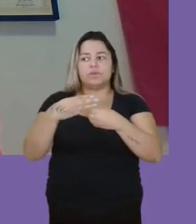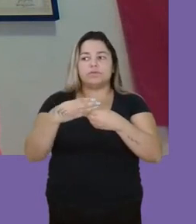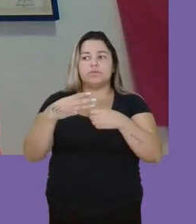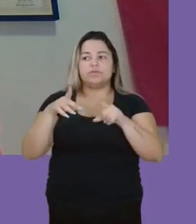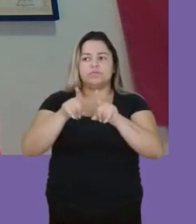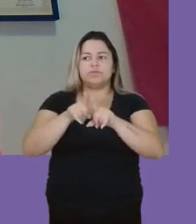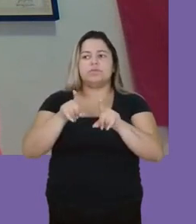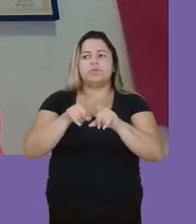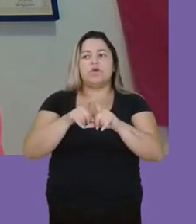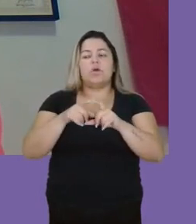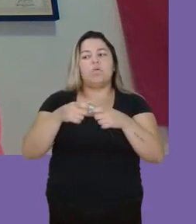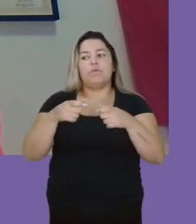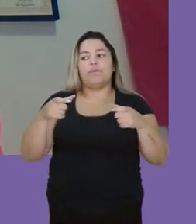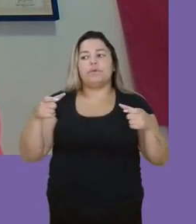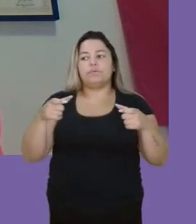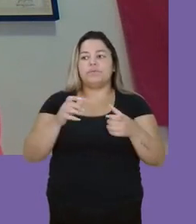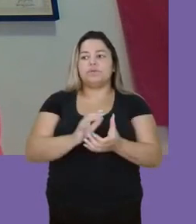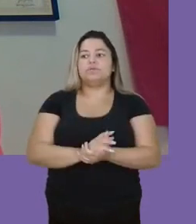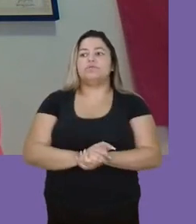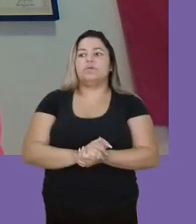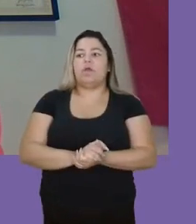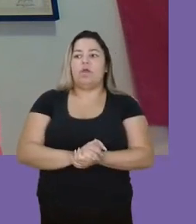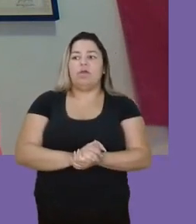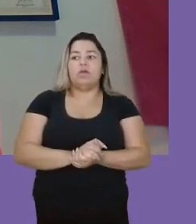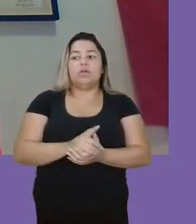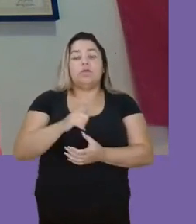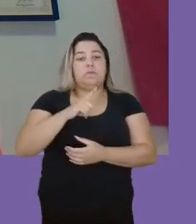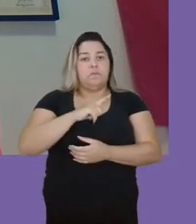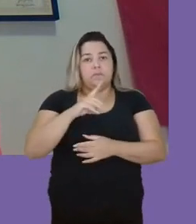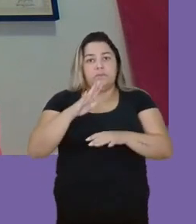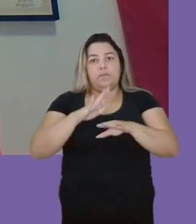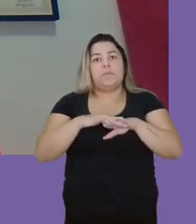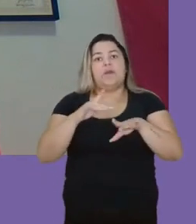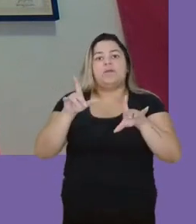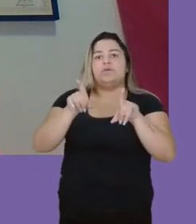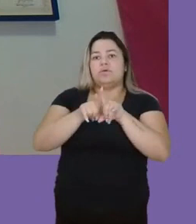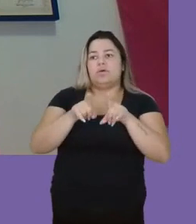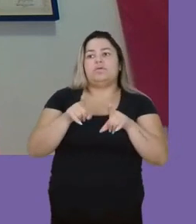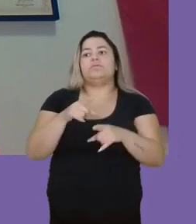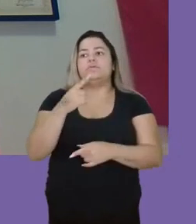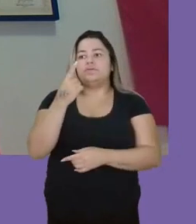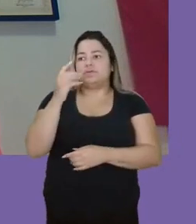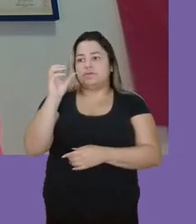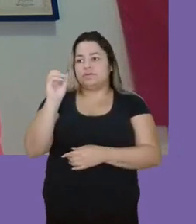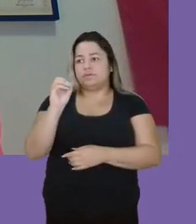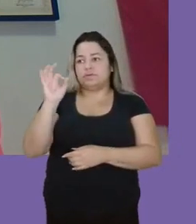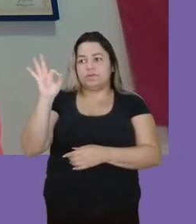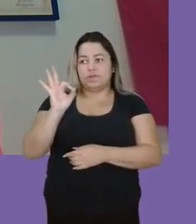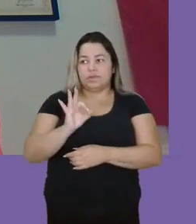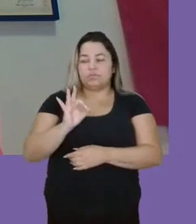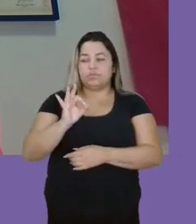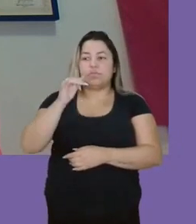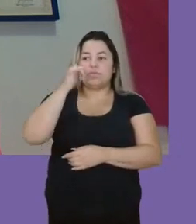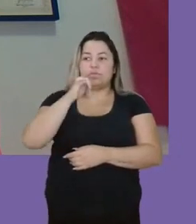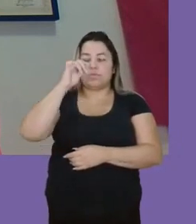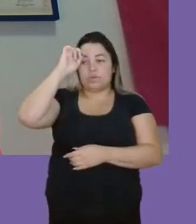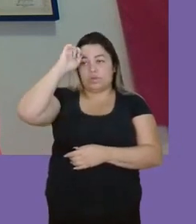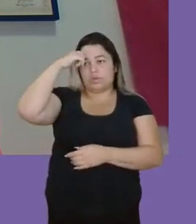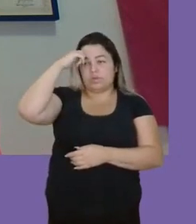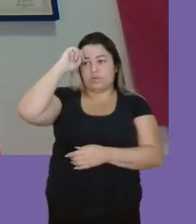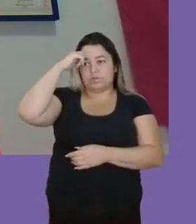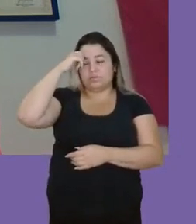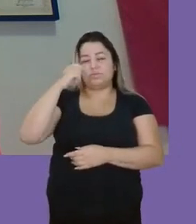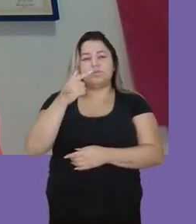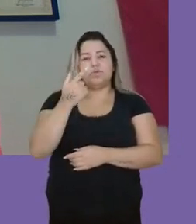tido um pequeno aumento, a gente ainda tem mais de metade das câmaras municipais sem mulheres negras e 17% dos